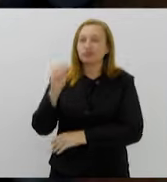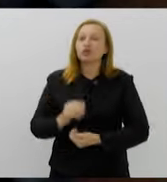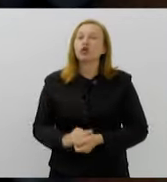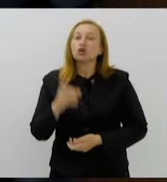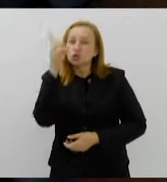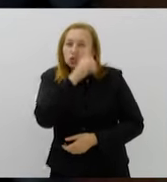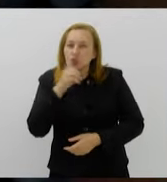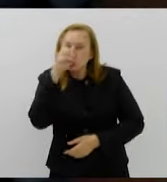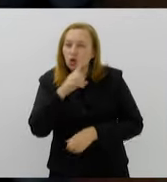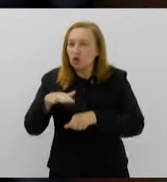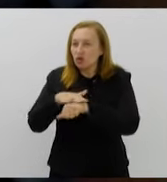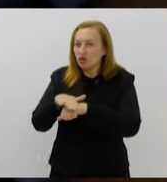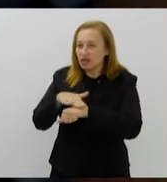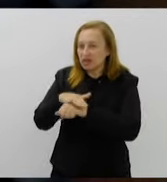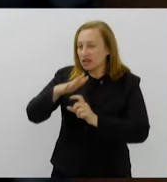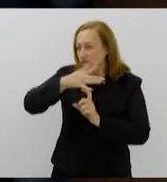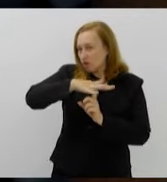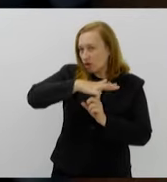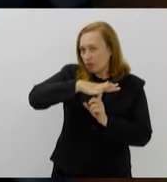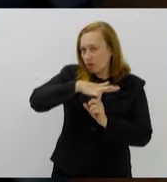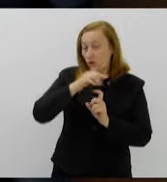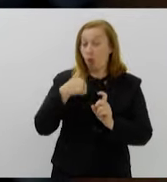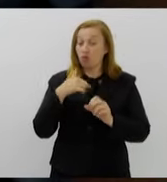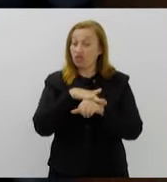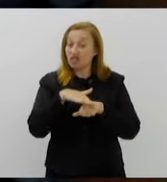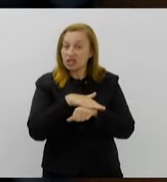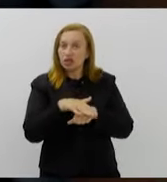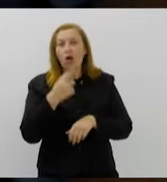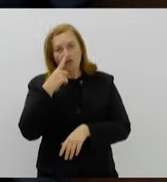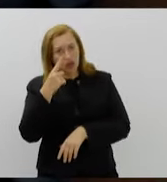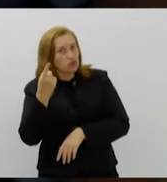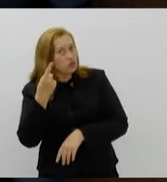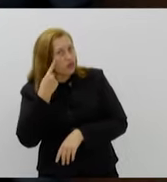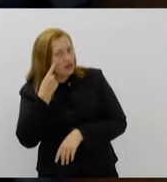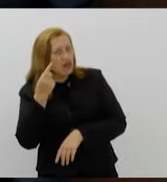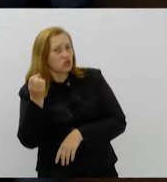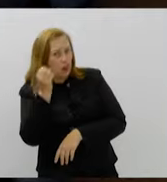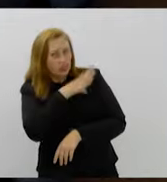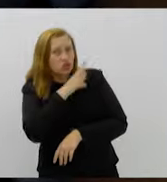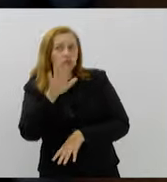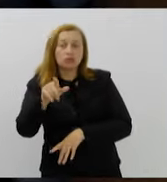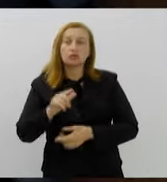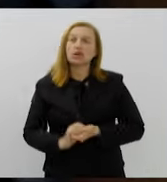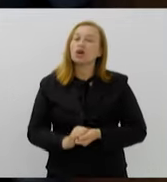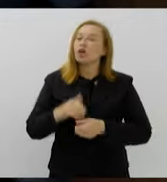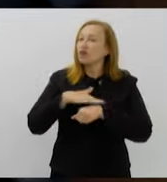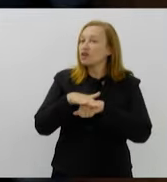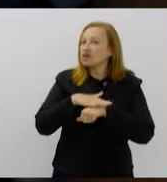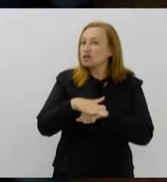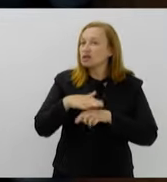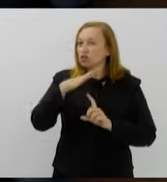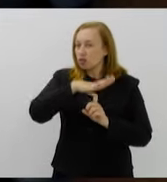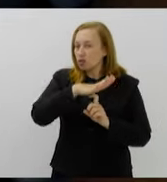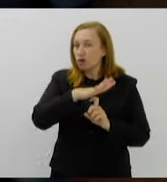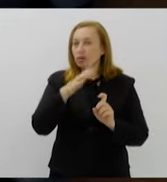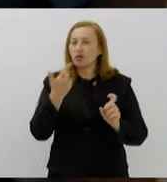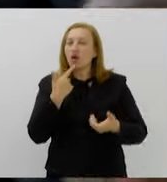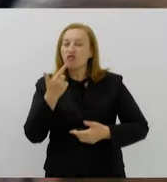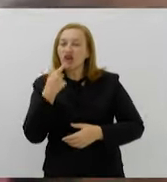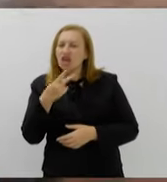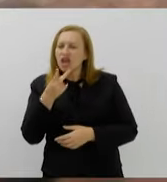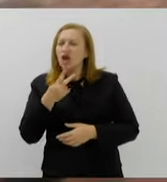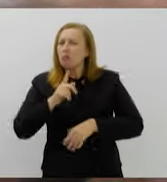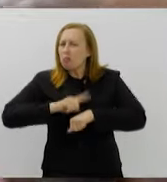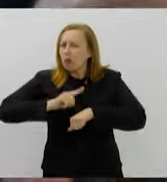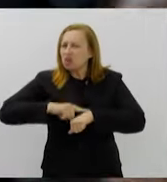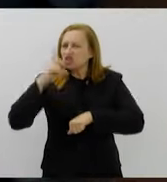conversando com o camelô ó o absurdo Olha onde nós estamos chegando e aí conversando com o camelô falei rapaz já passei momentos complicados aqui